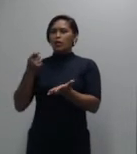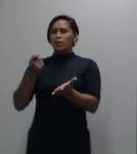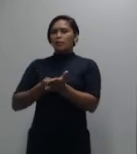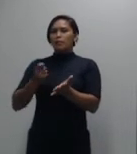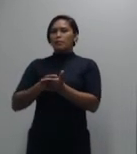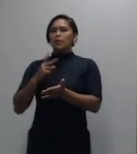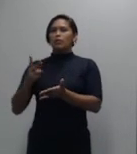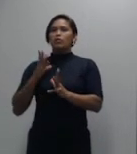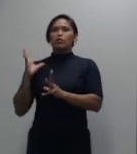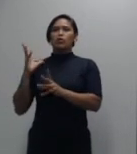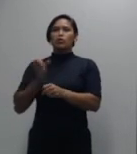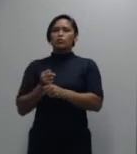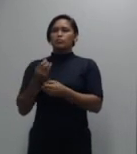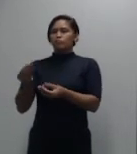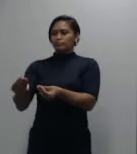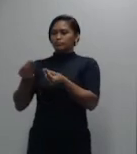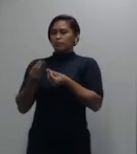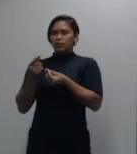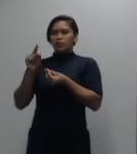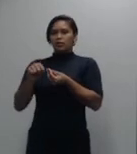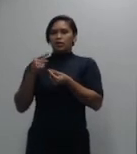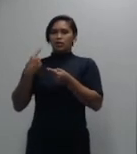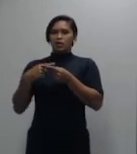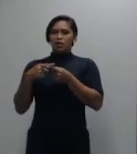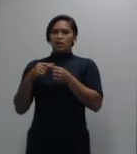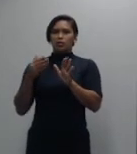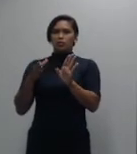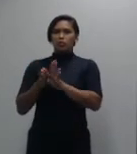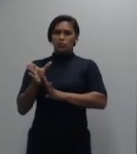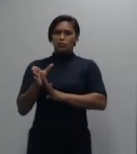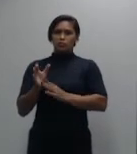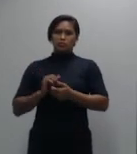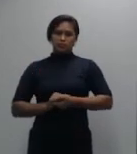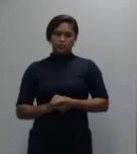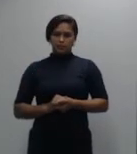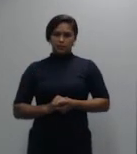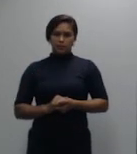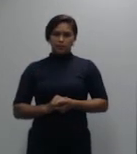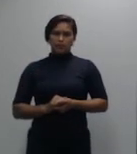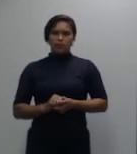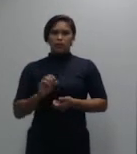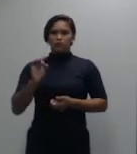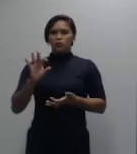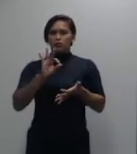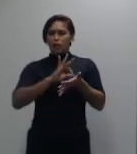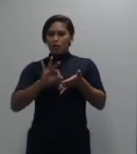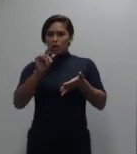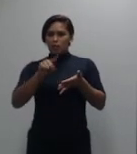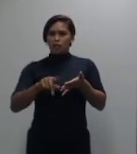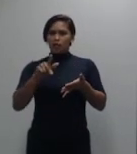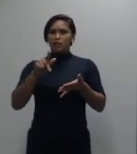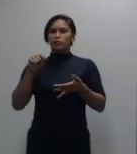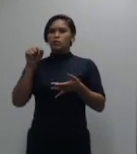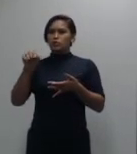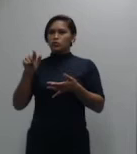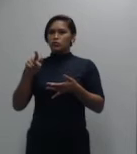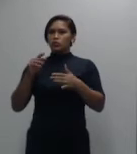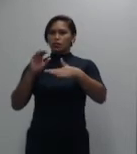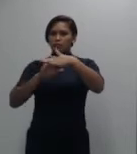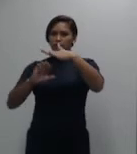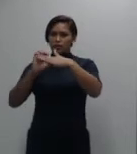valor integral recebido por ele e razão de uma consultoria sobre a pública de pânico e Dani